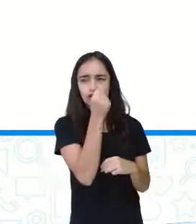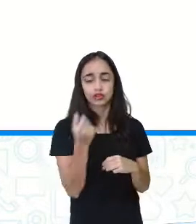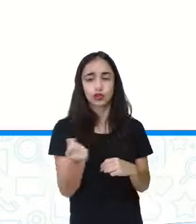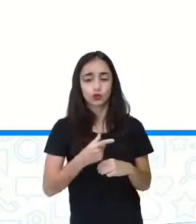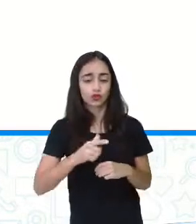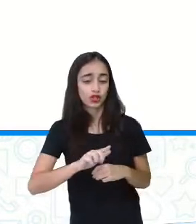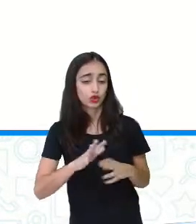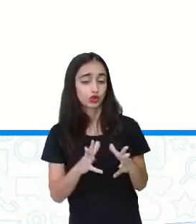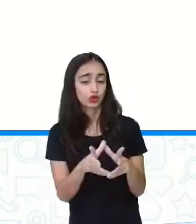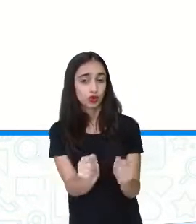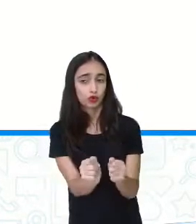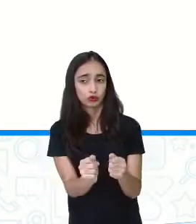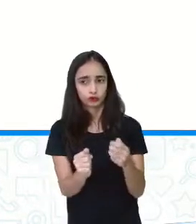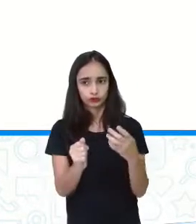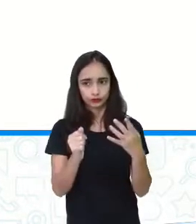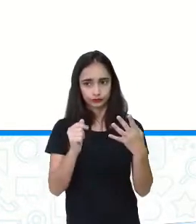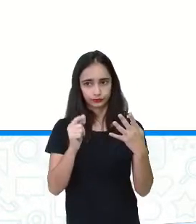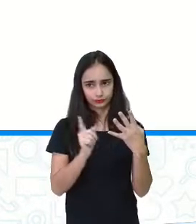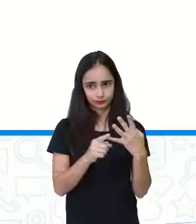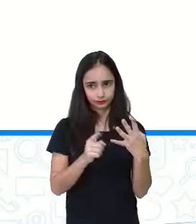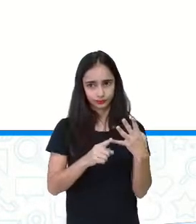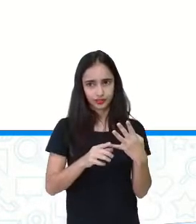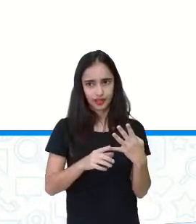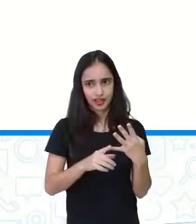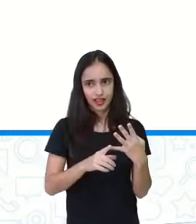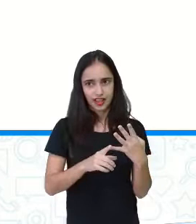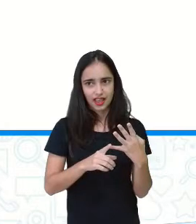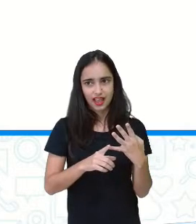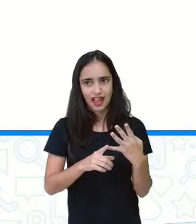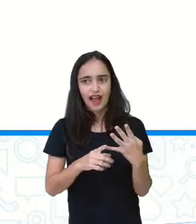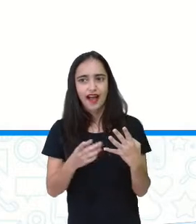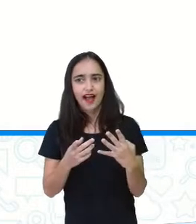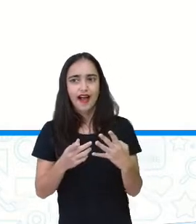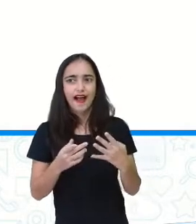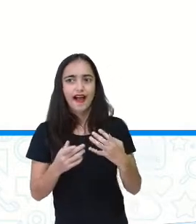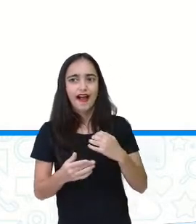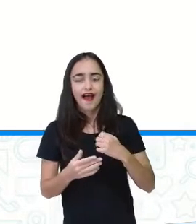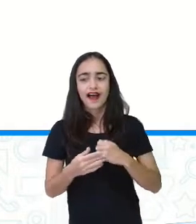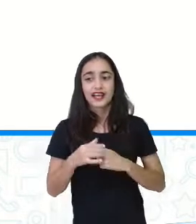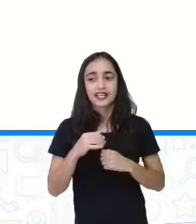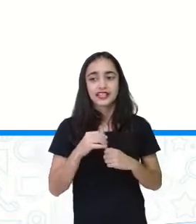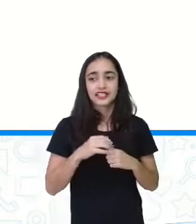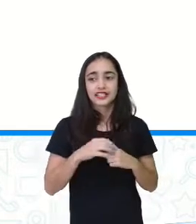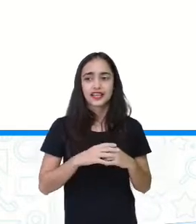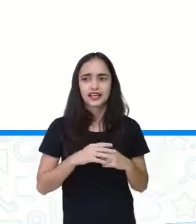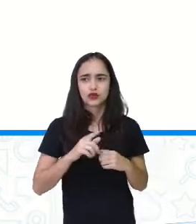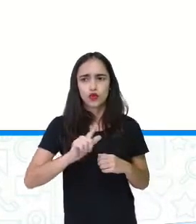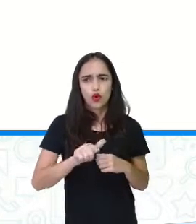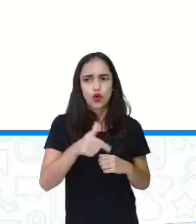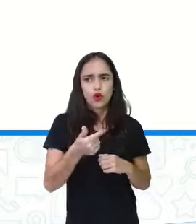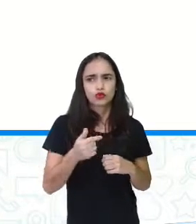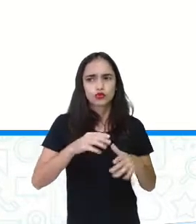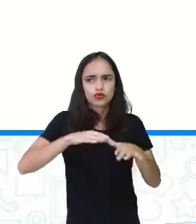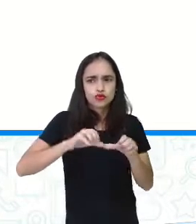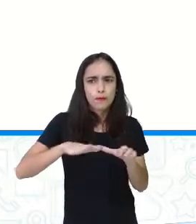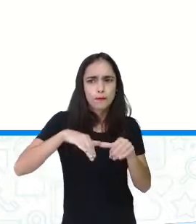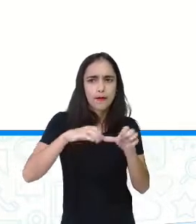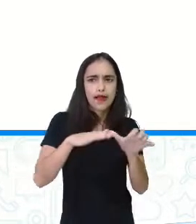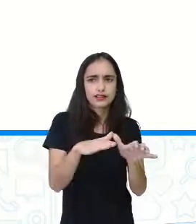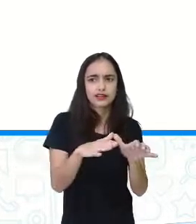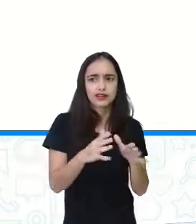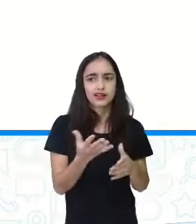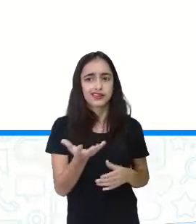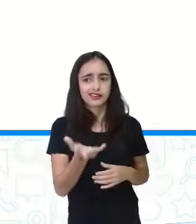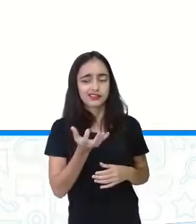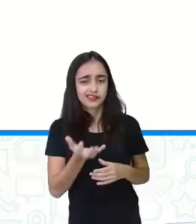prejudicando a coroação da Gralha Qual o assunto principal se liga na pergunta para não responder errado e o assunto